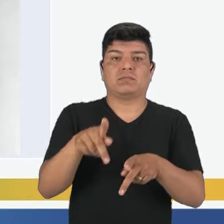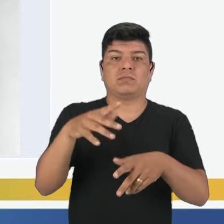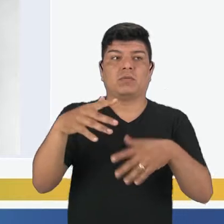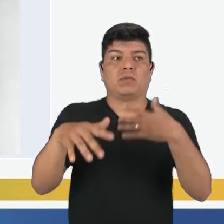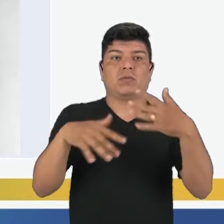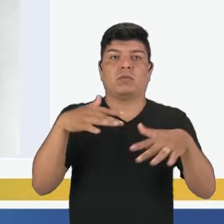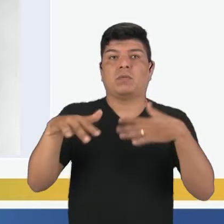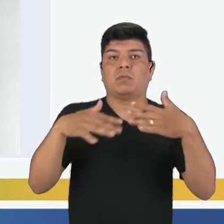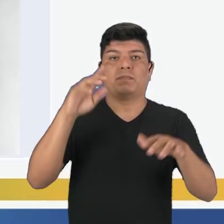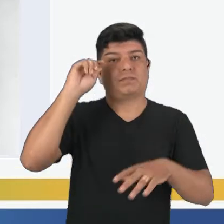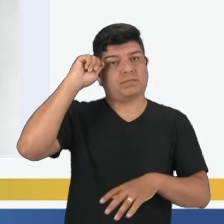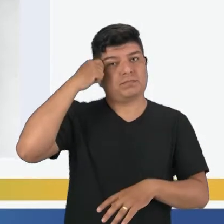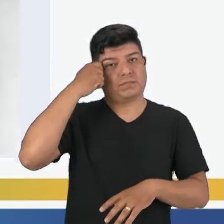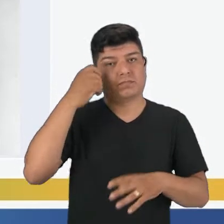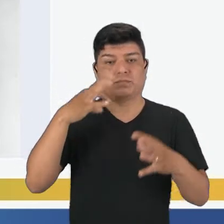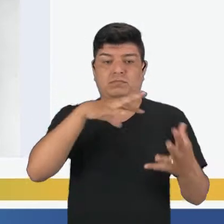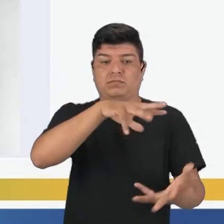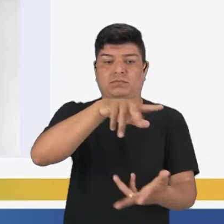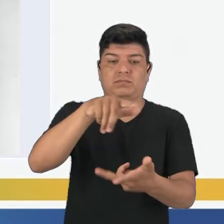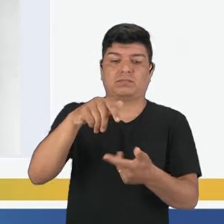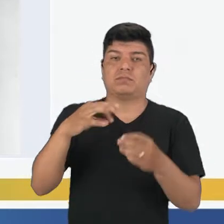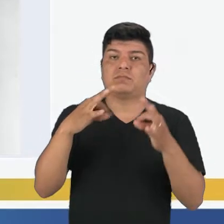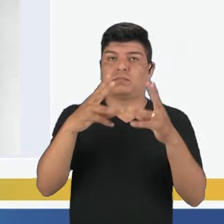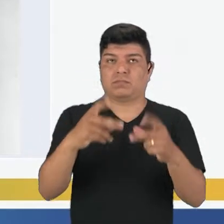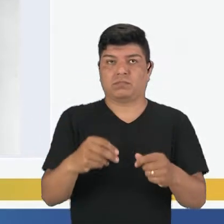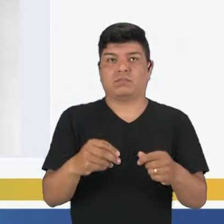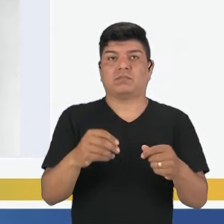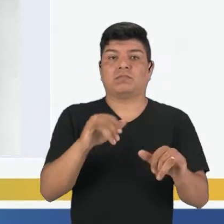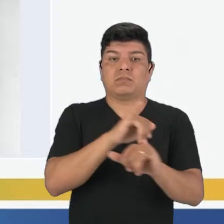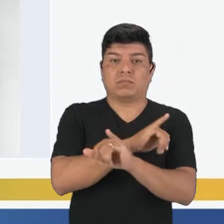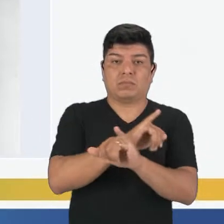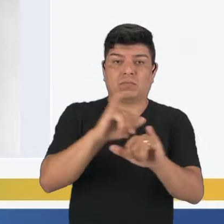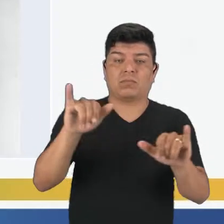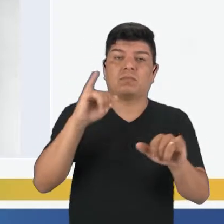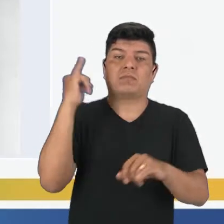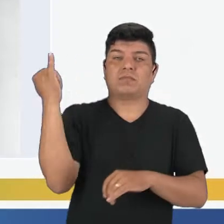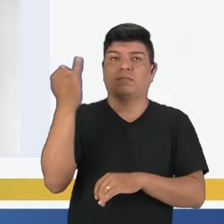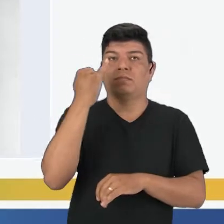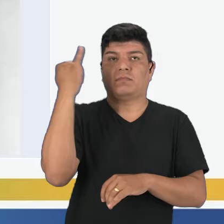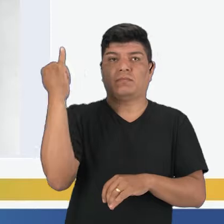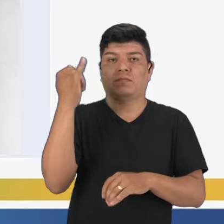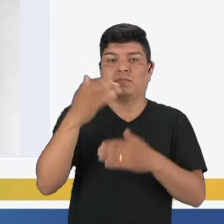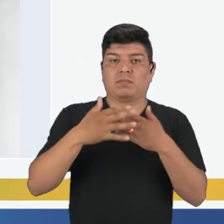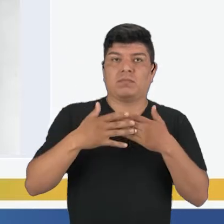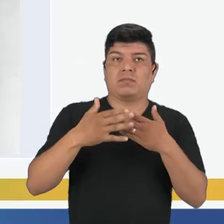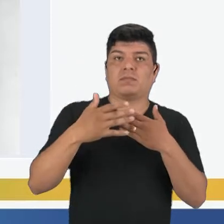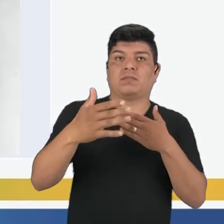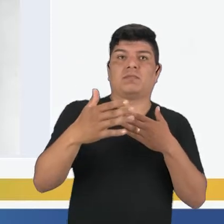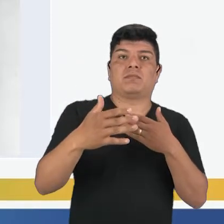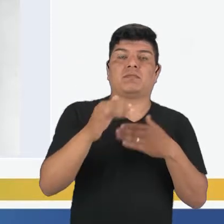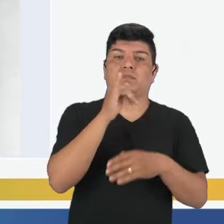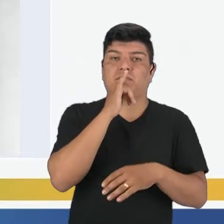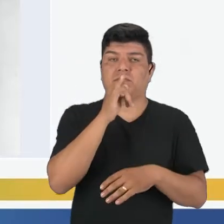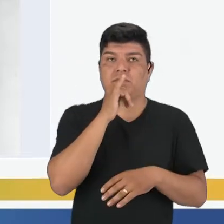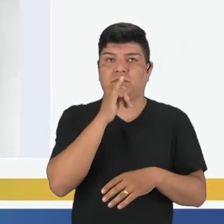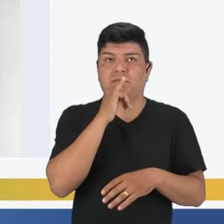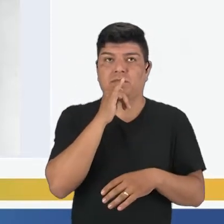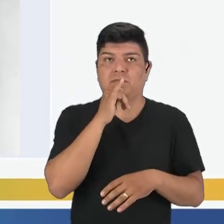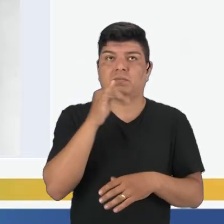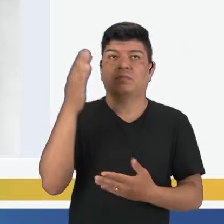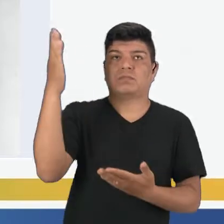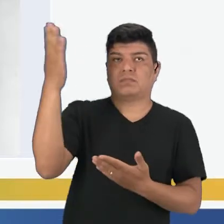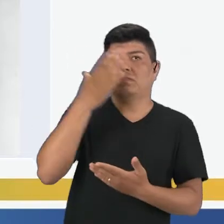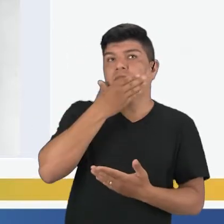nos Estados Unidos e no mundo todo teve uma projeção muito importante a partir do exemplo de